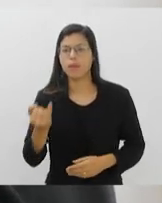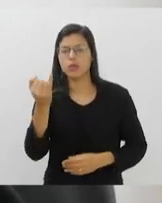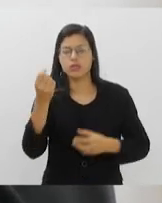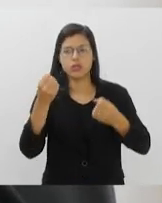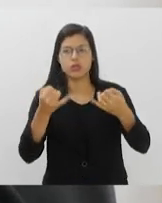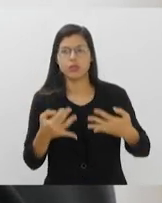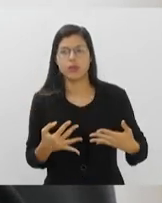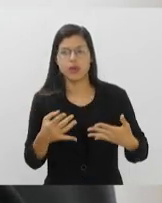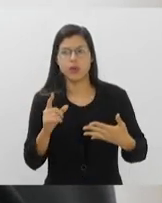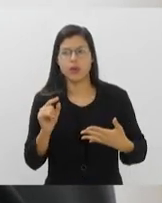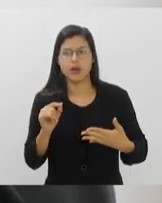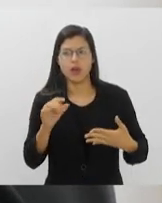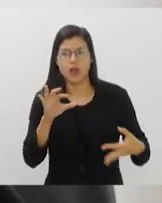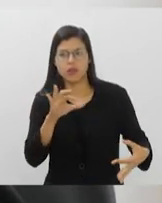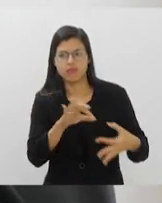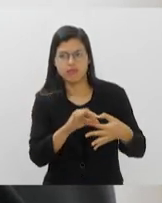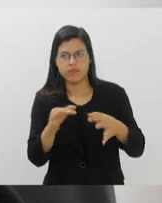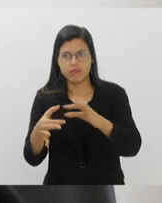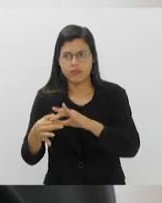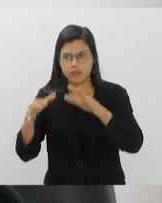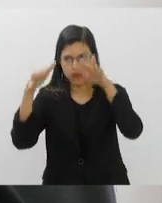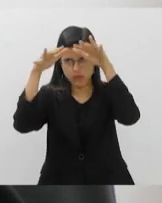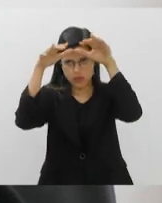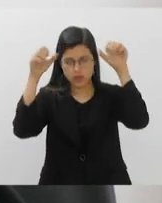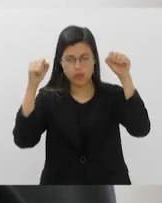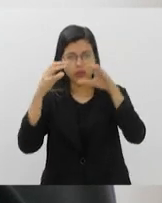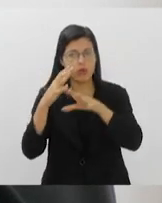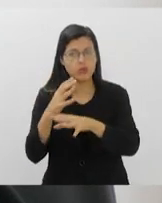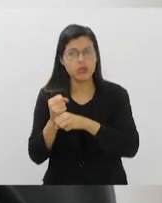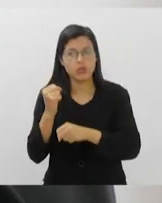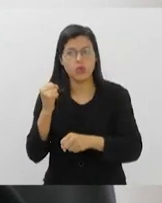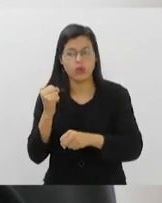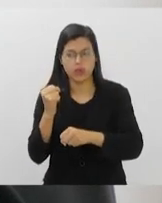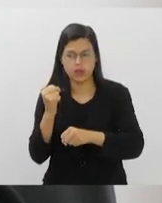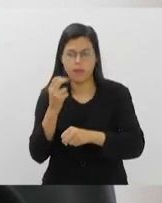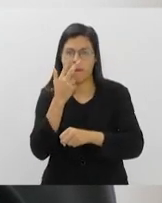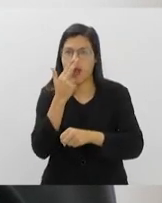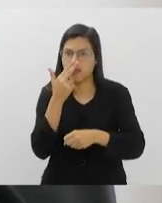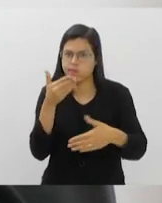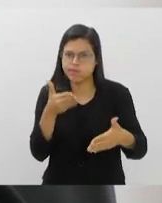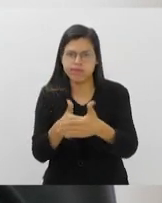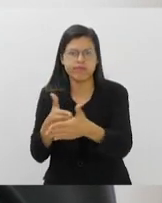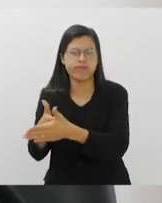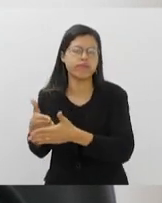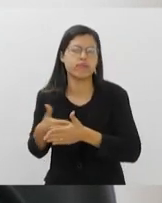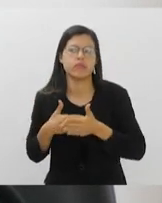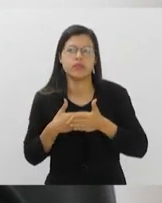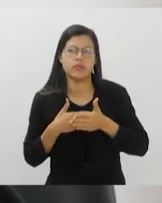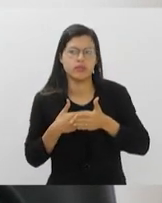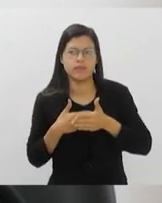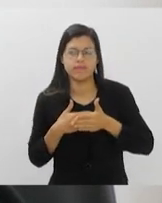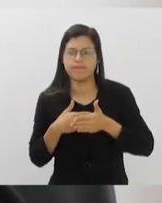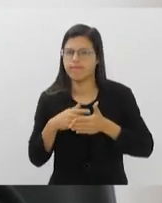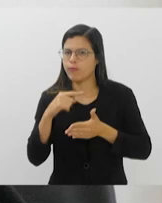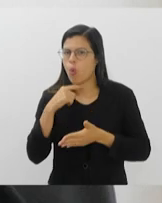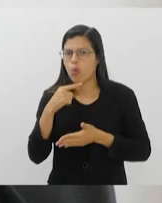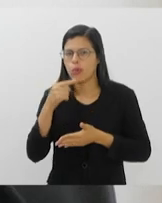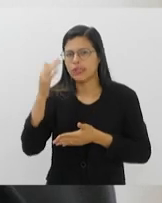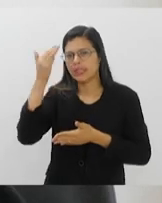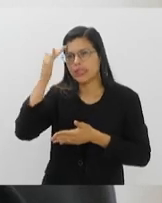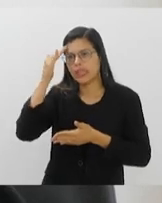articulação com o Tribunal de Contas porque ele é uma pedra no sapato ele não entende os o